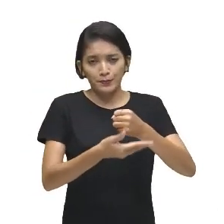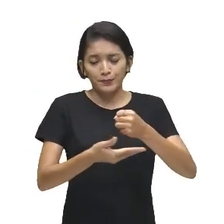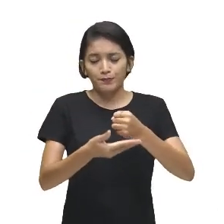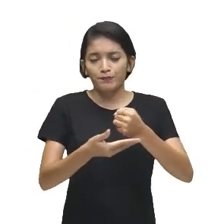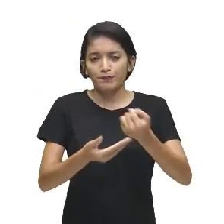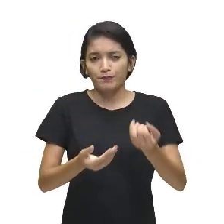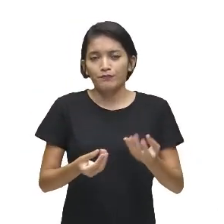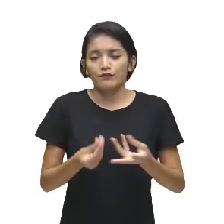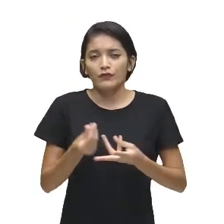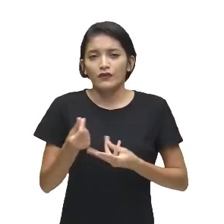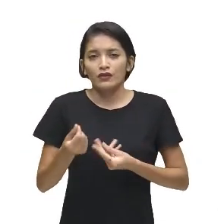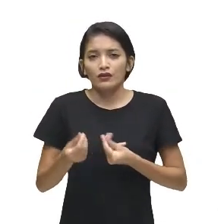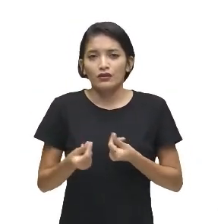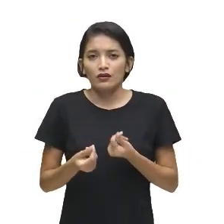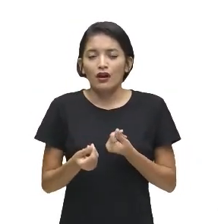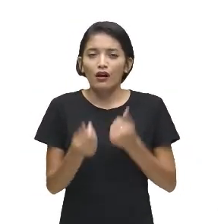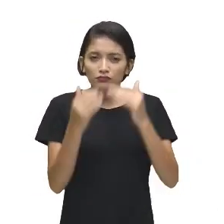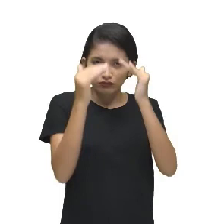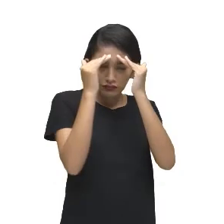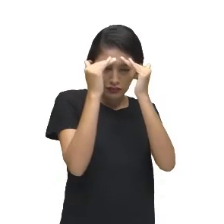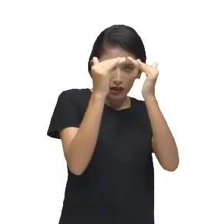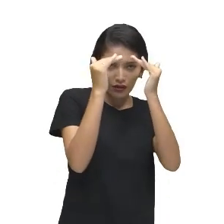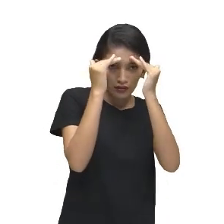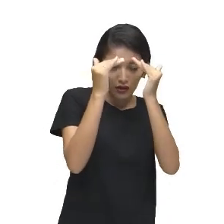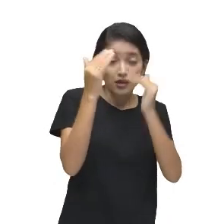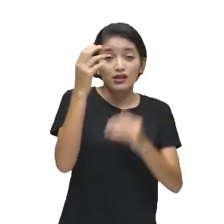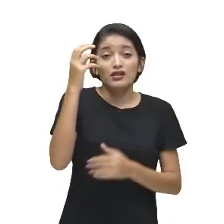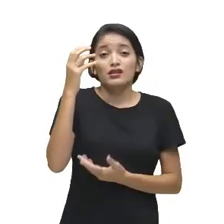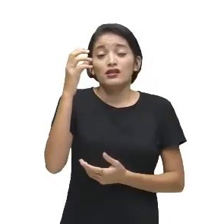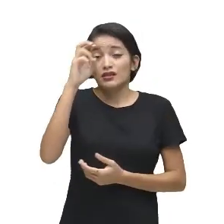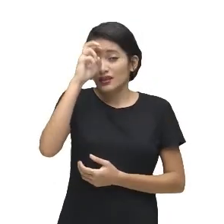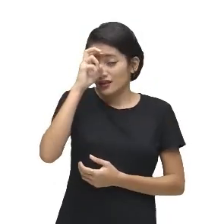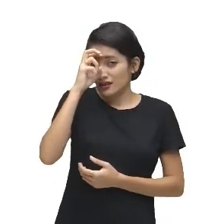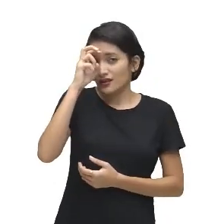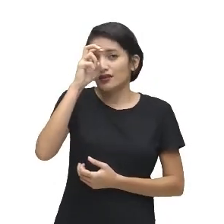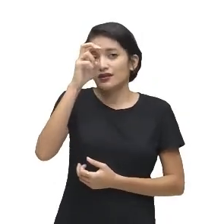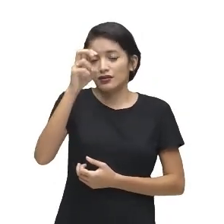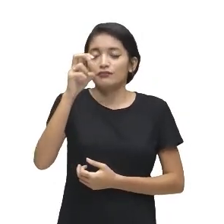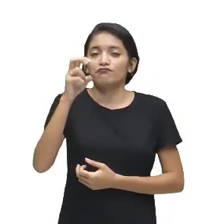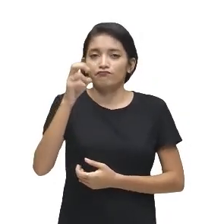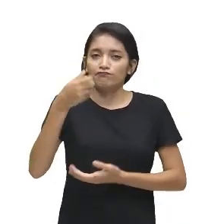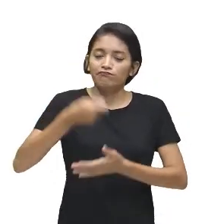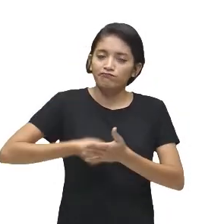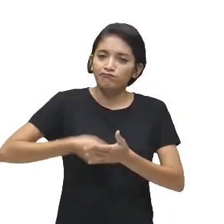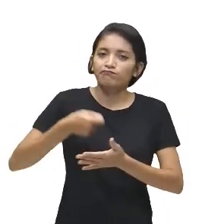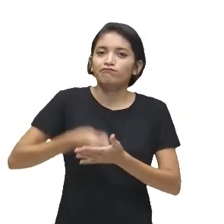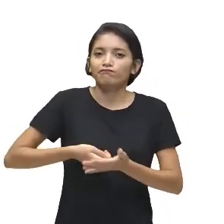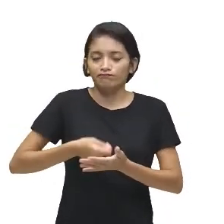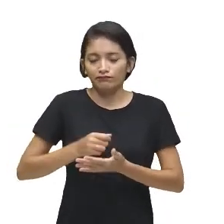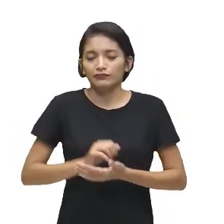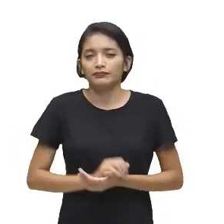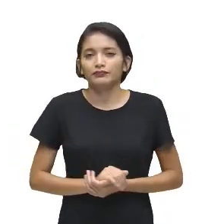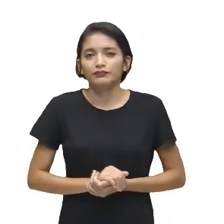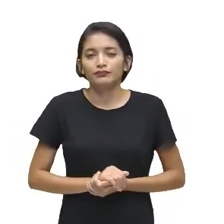de resiliência, do exemplo de sabedoria de Buda, né?